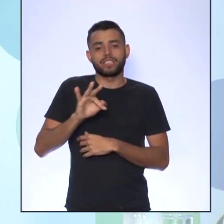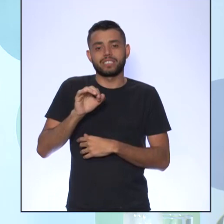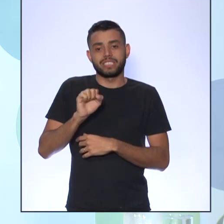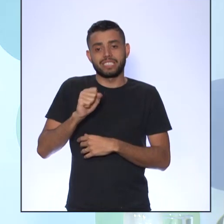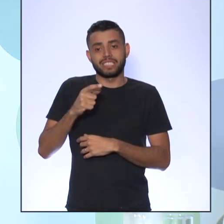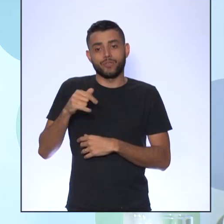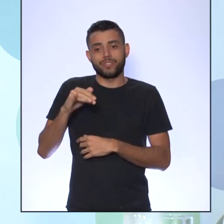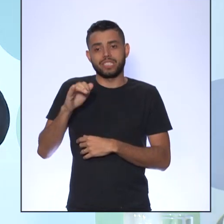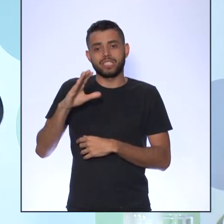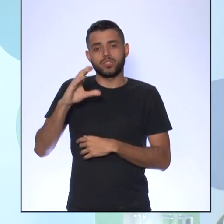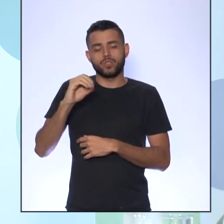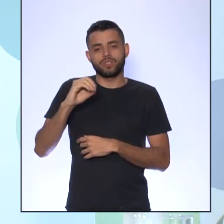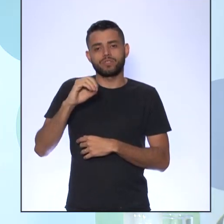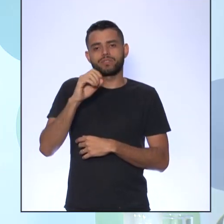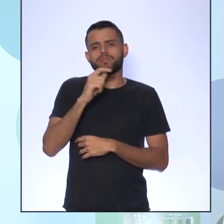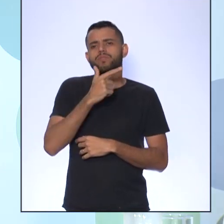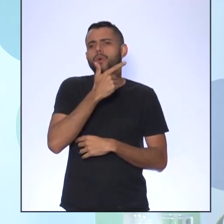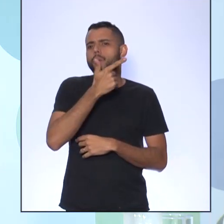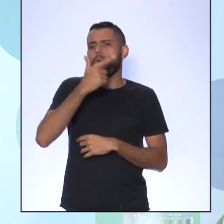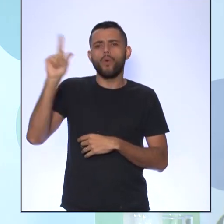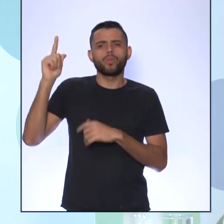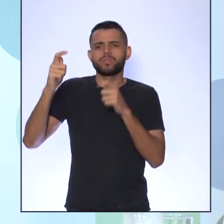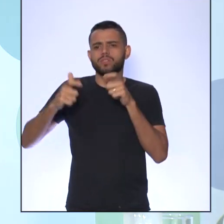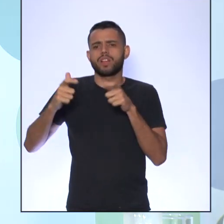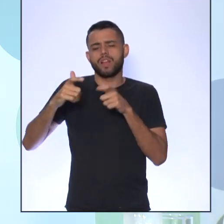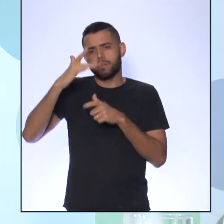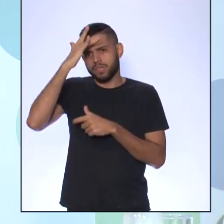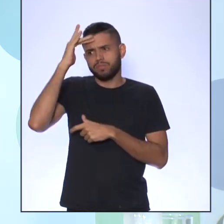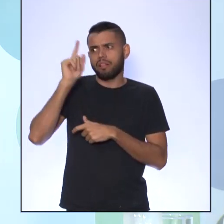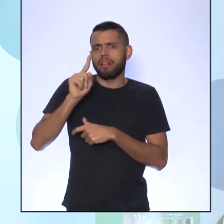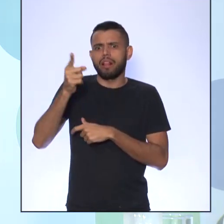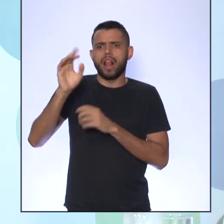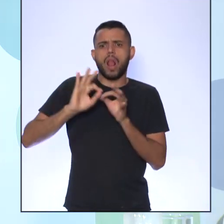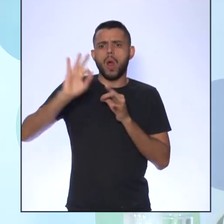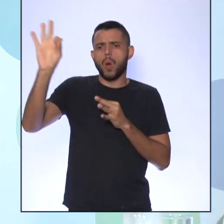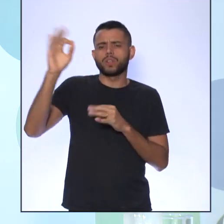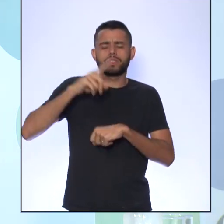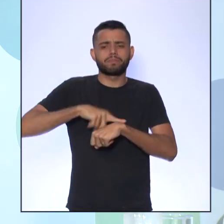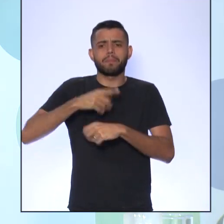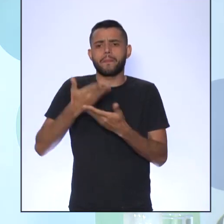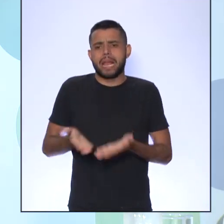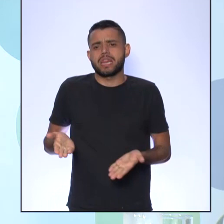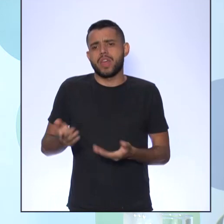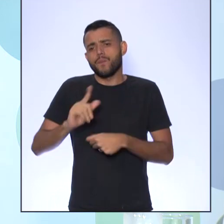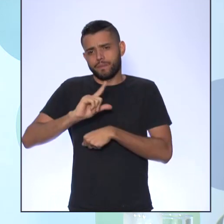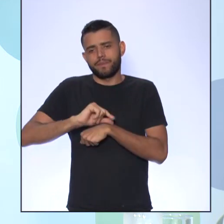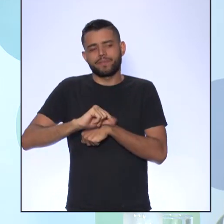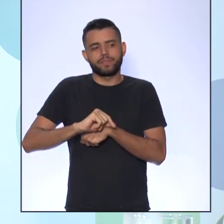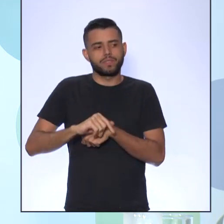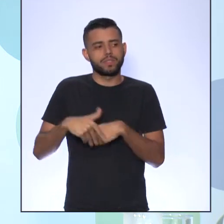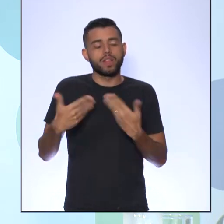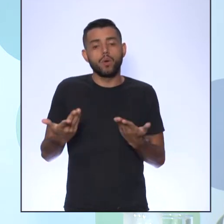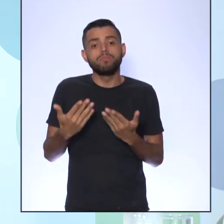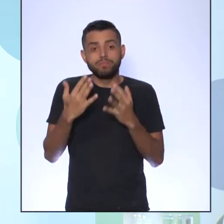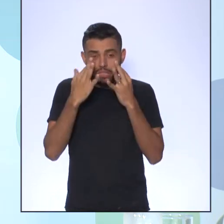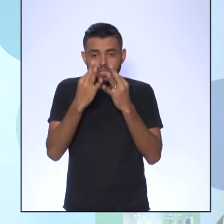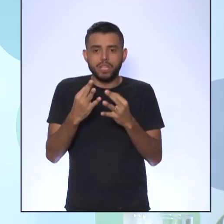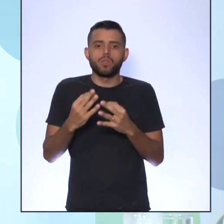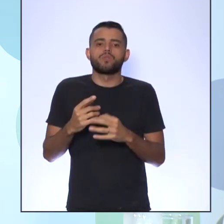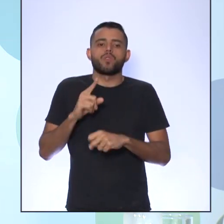é uma outra universidade no lado oposto da cidade. A pessoa perdeu a prova. Então, realmente, tem que ficar muito atento aos locais de prova, ao